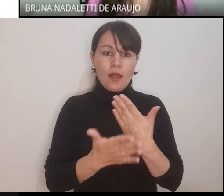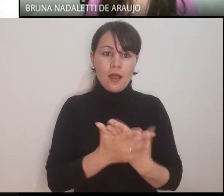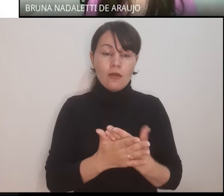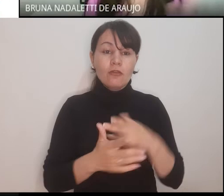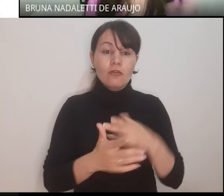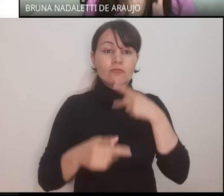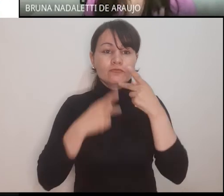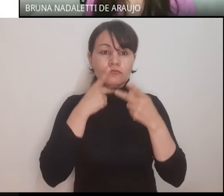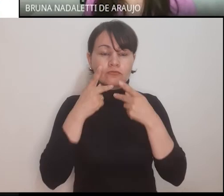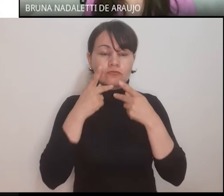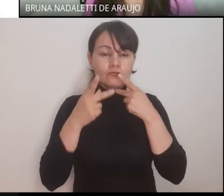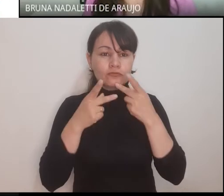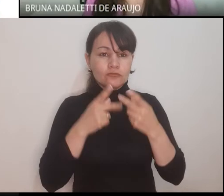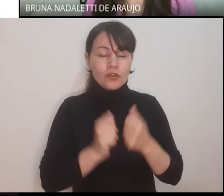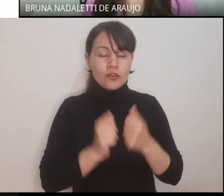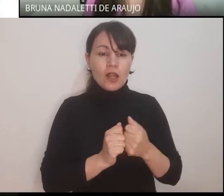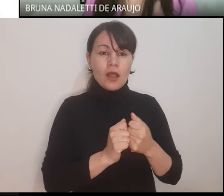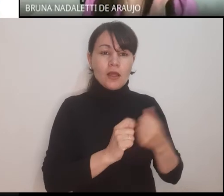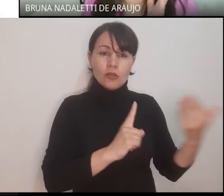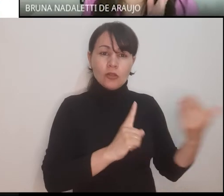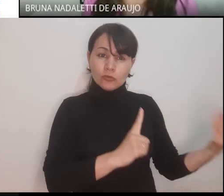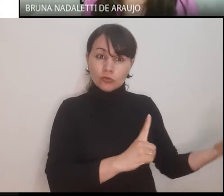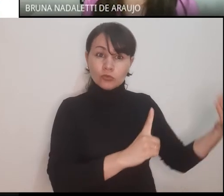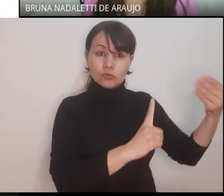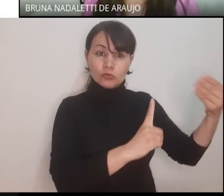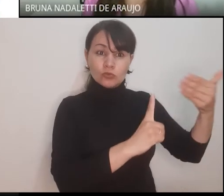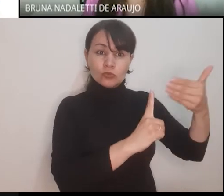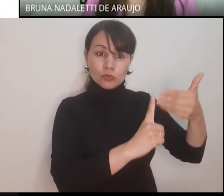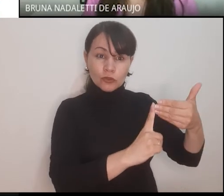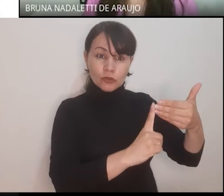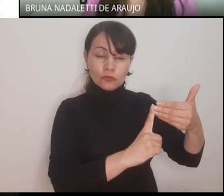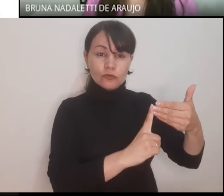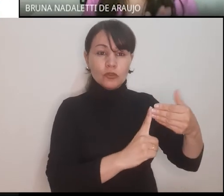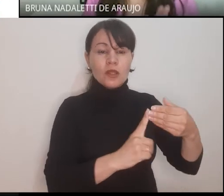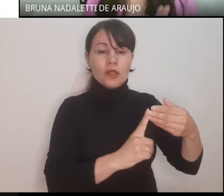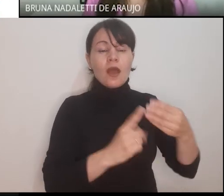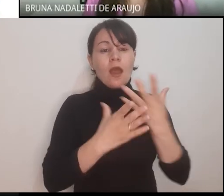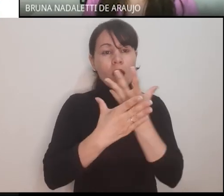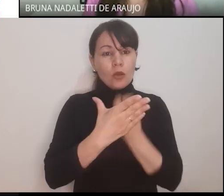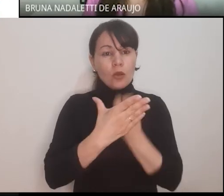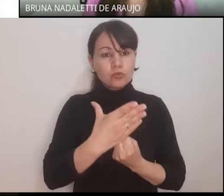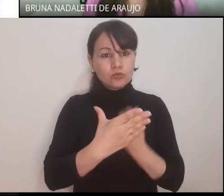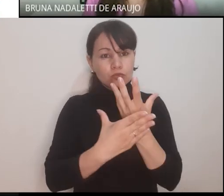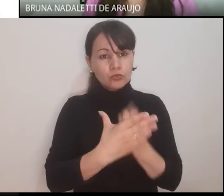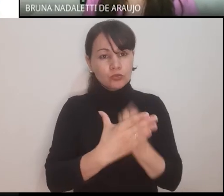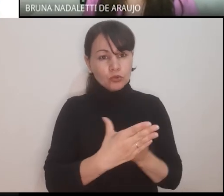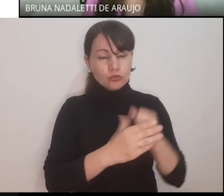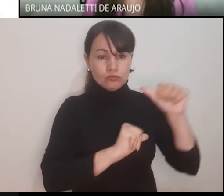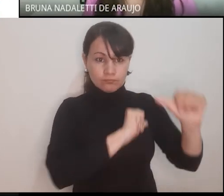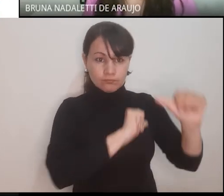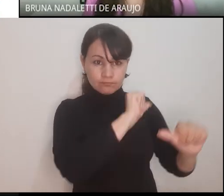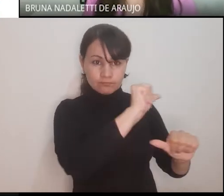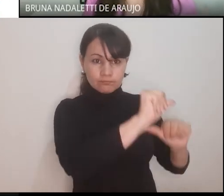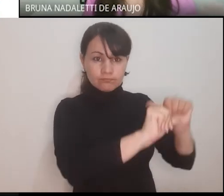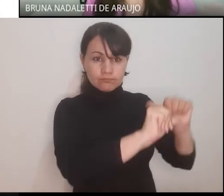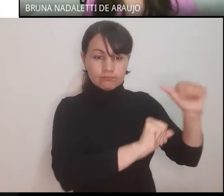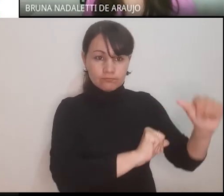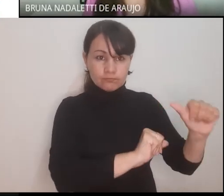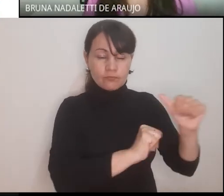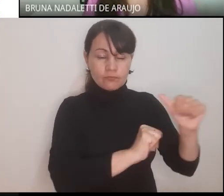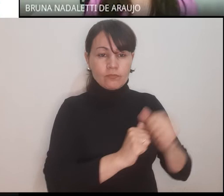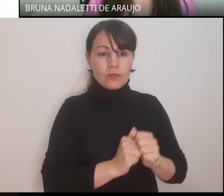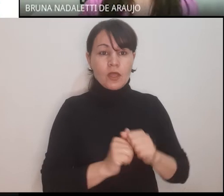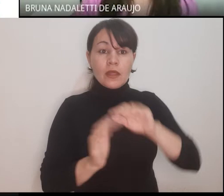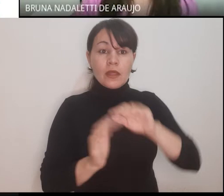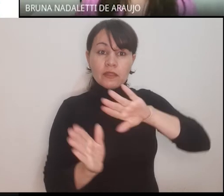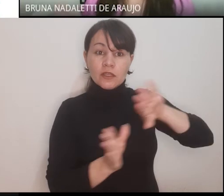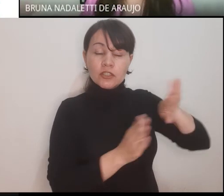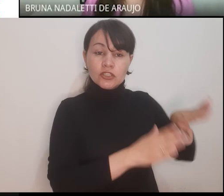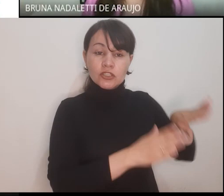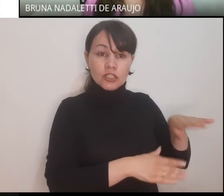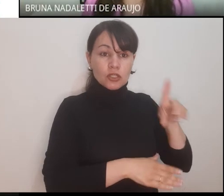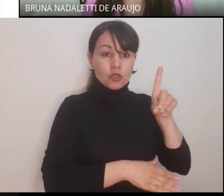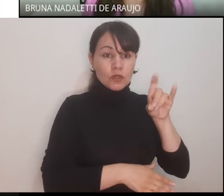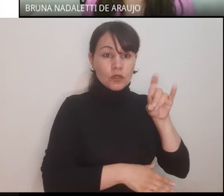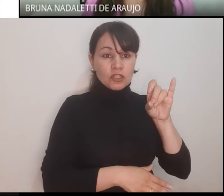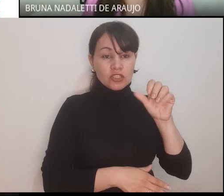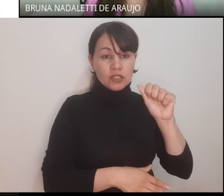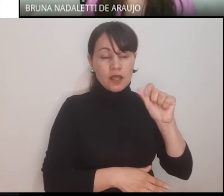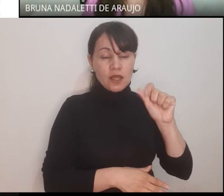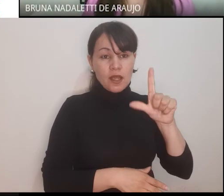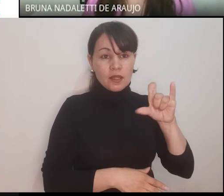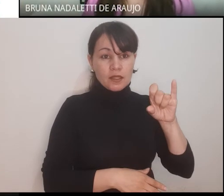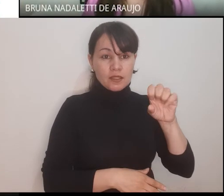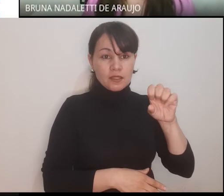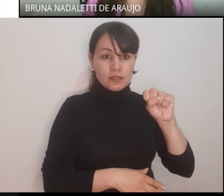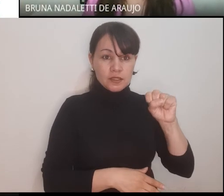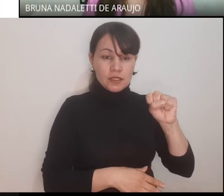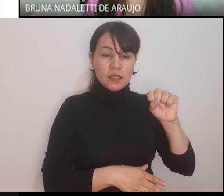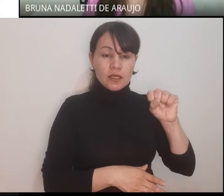falar especificamente da hemodiálise, deixando então a diálise peritoneal e o transplante renal,